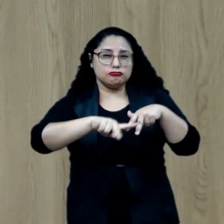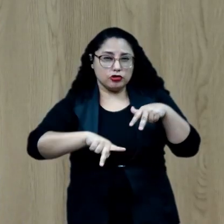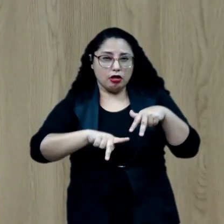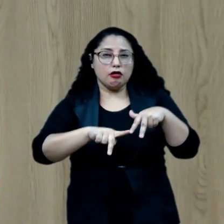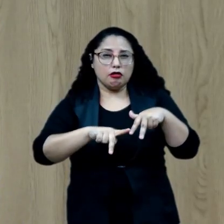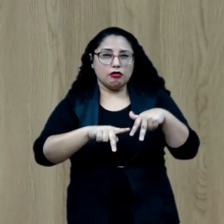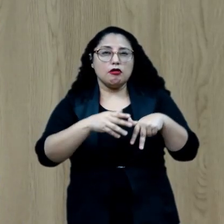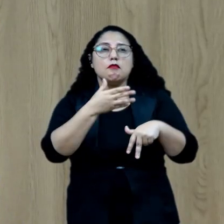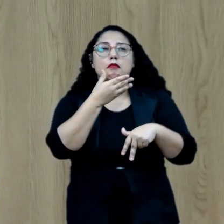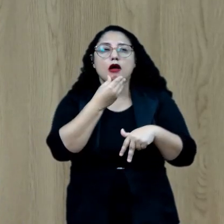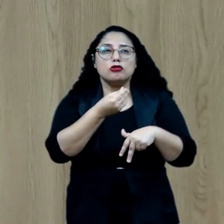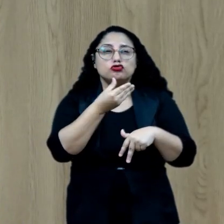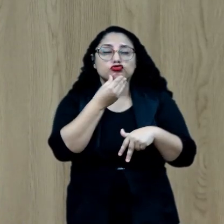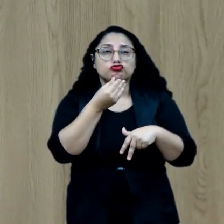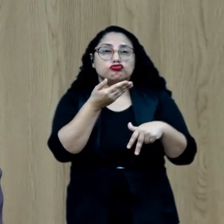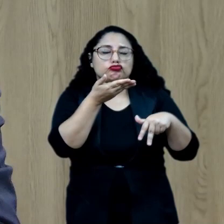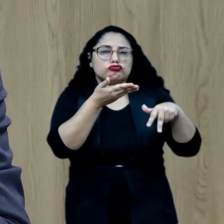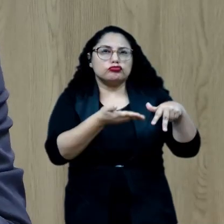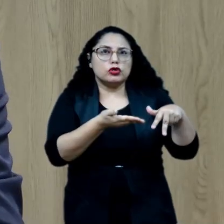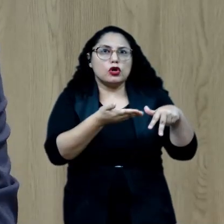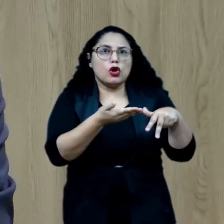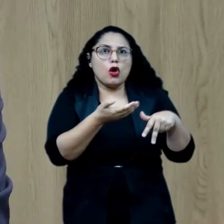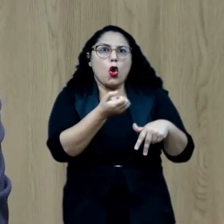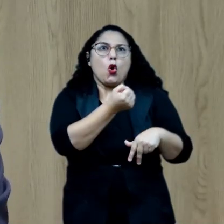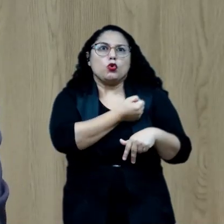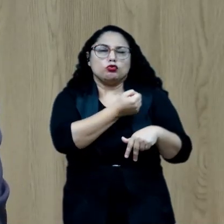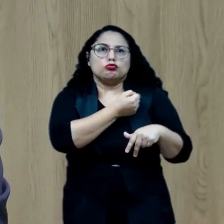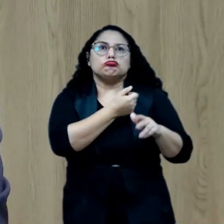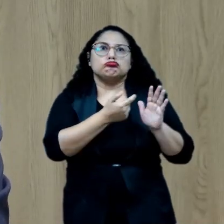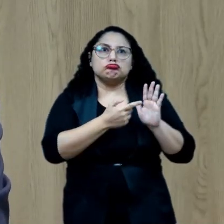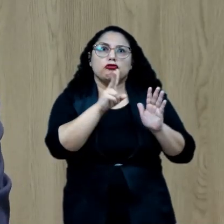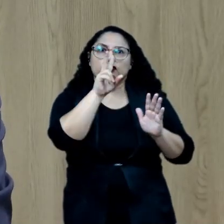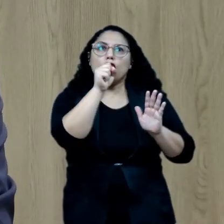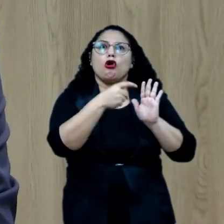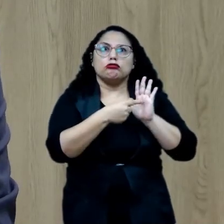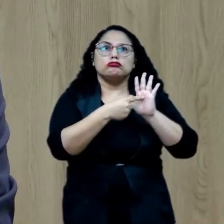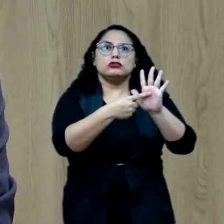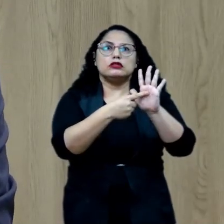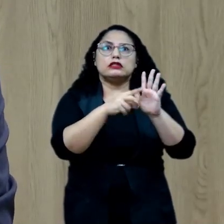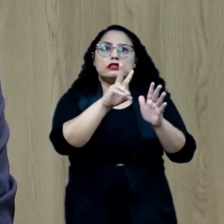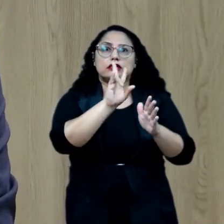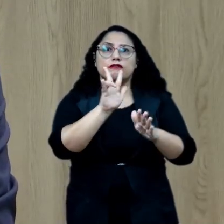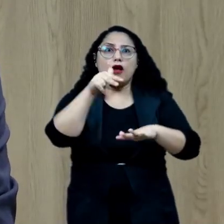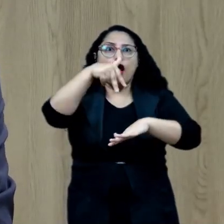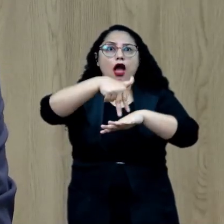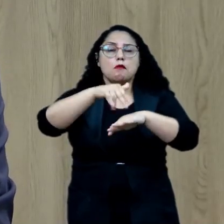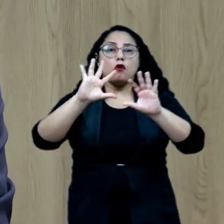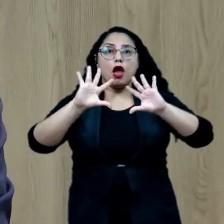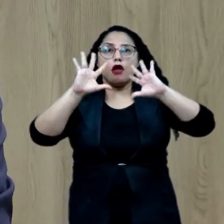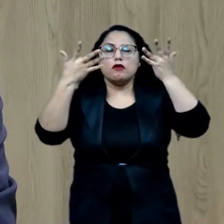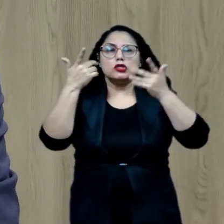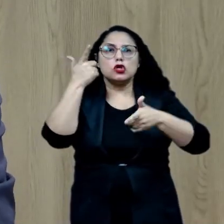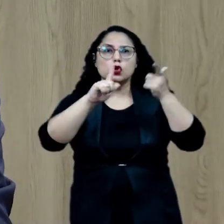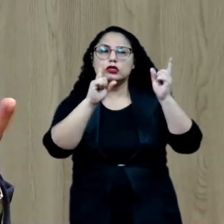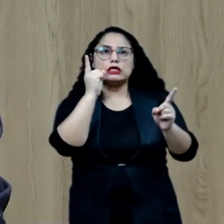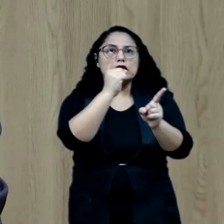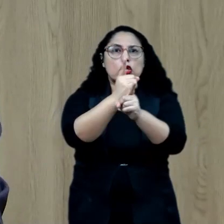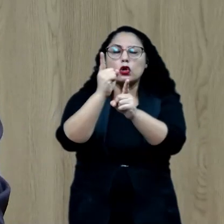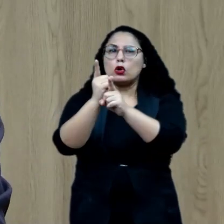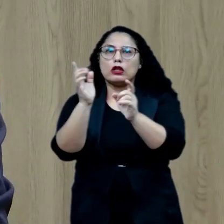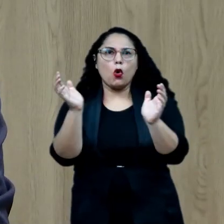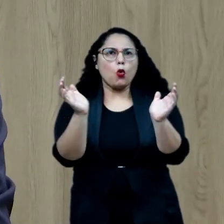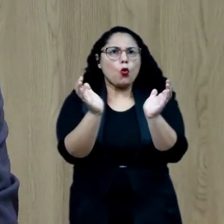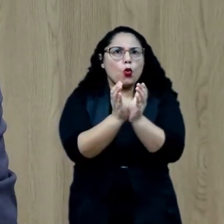sexo masculino, é um número expressivo. Muito. Só que quando você vai para os eventos, você não consegue encontrar esse